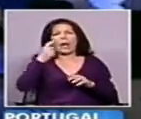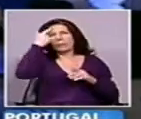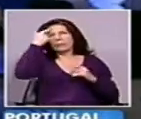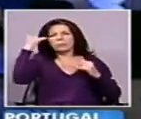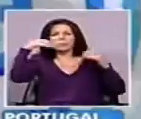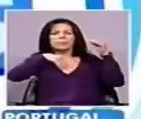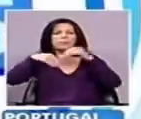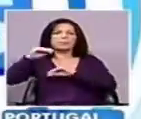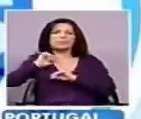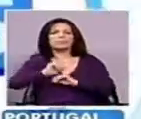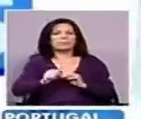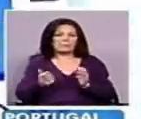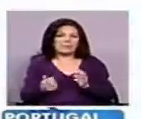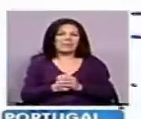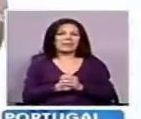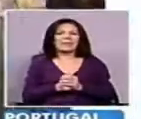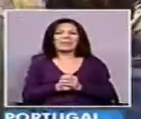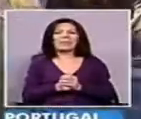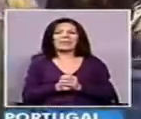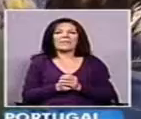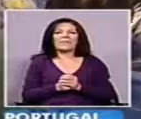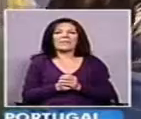Imaginários.